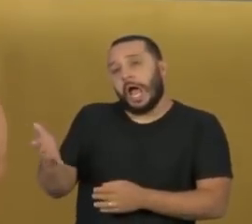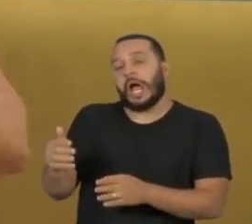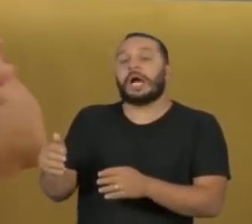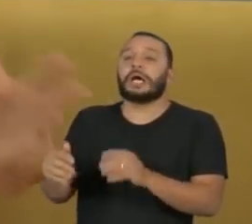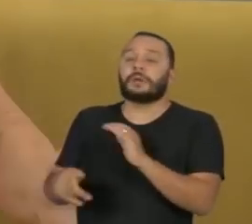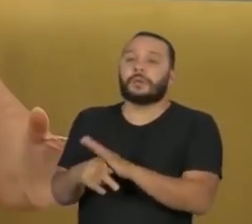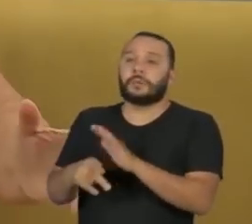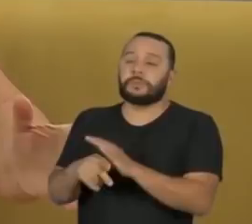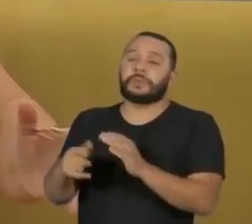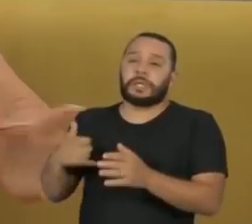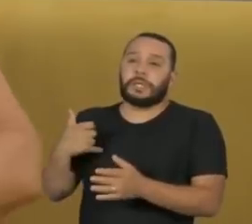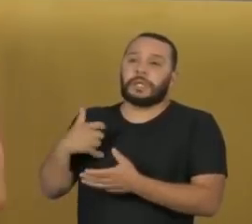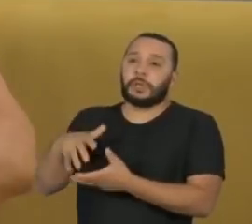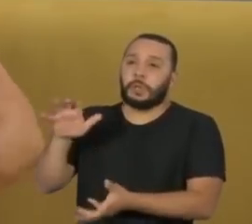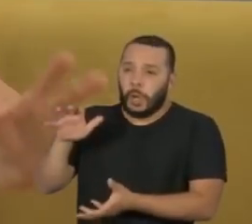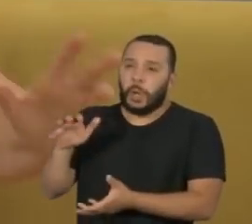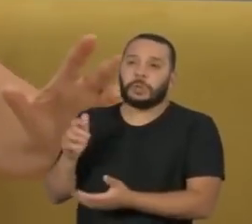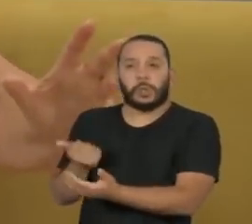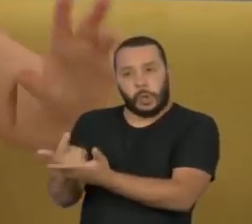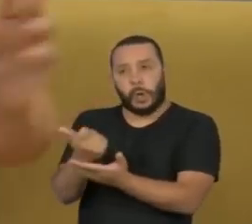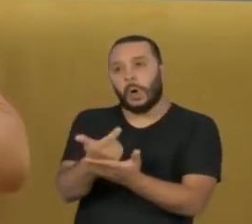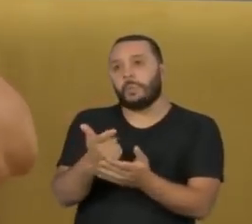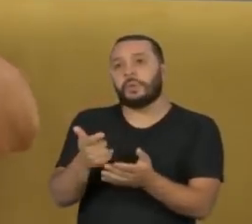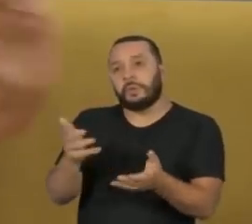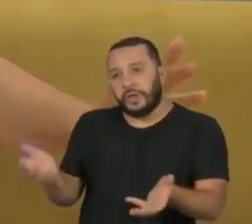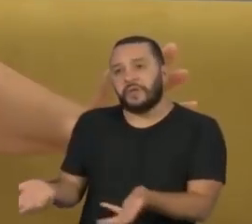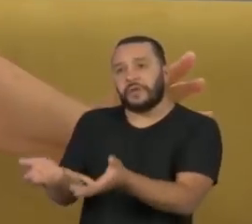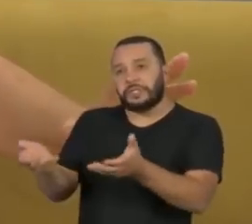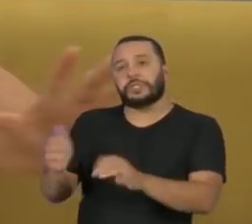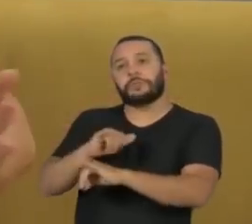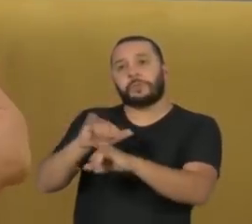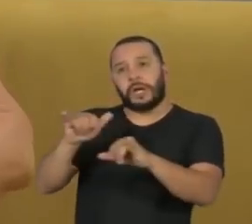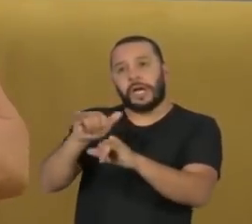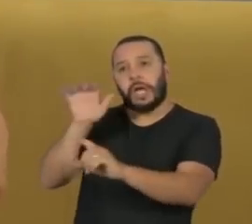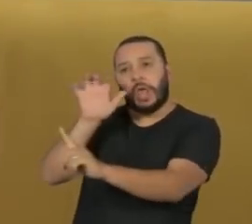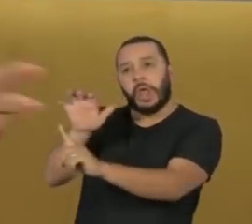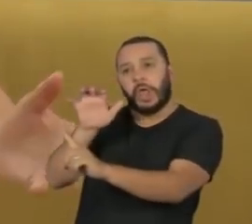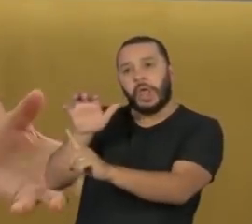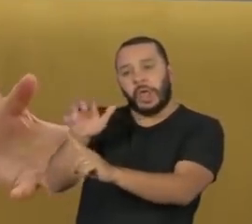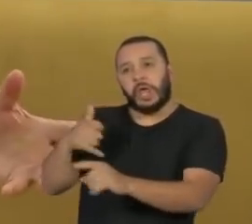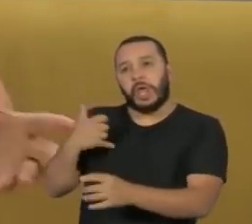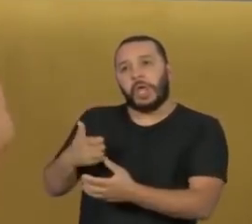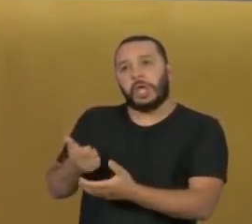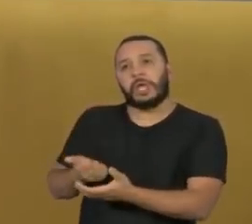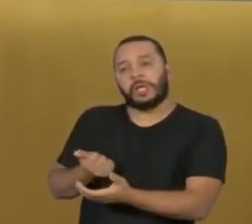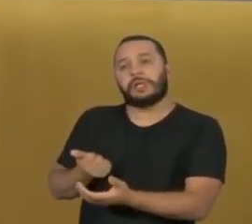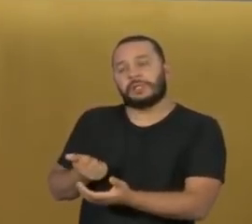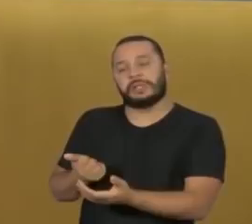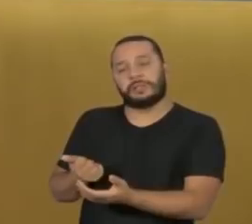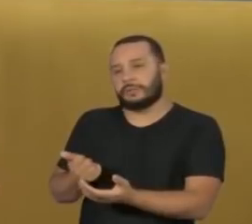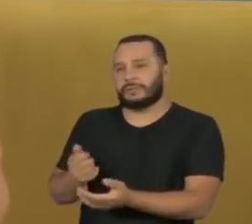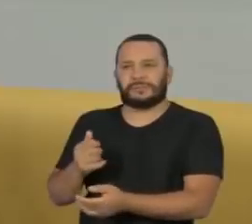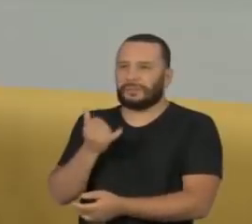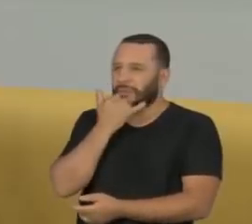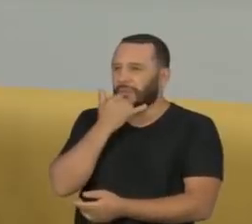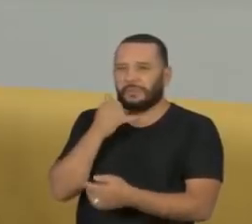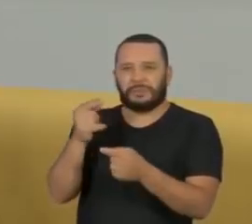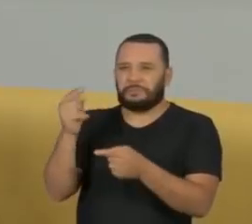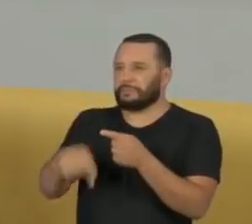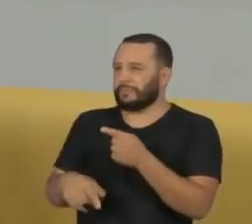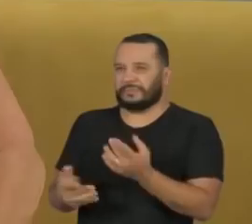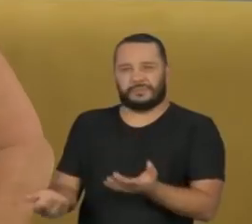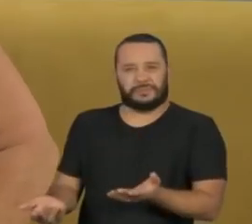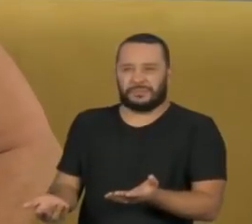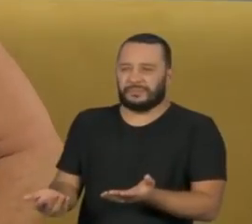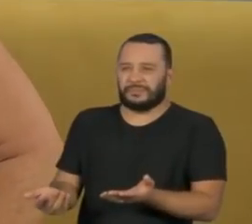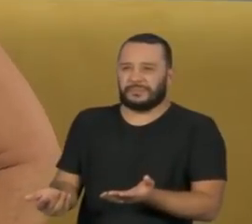agora movimentam o consumo, então vamos investir, fazer propaganda com gente de cabelo branco. Isso é muito pouco, isso é